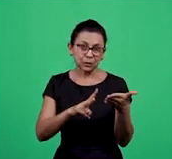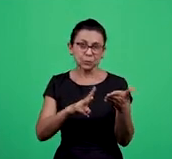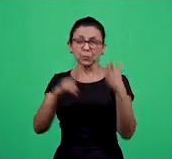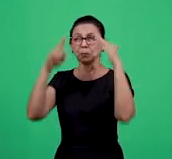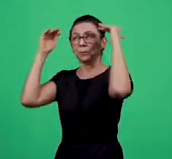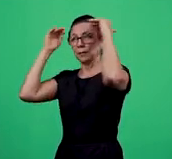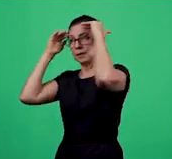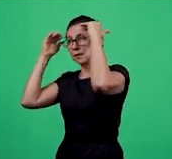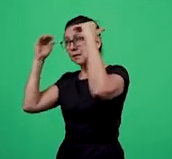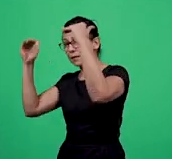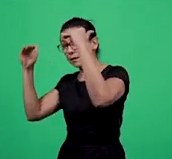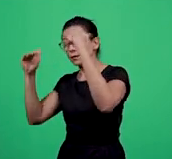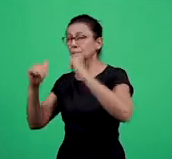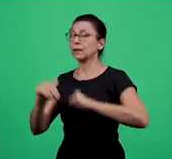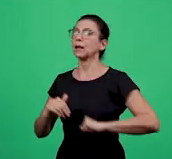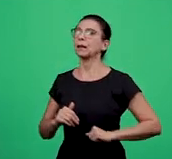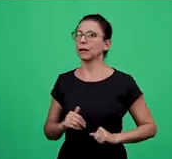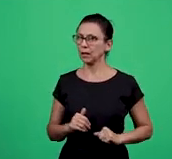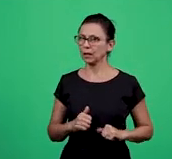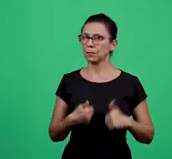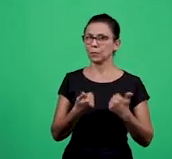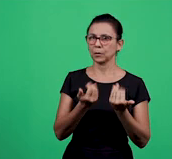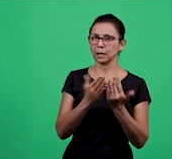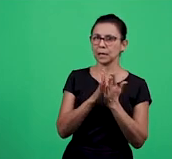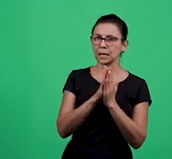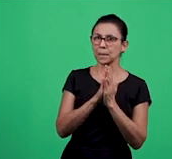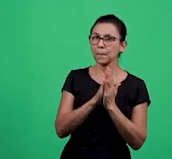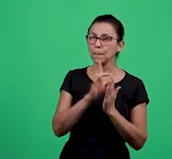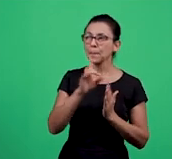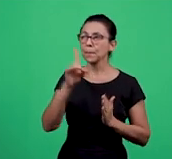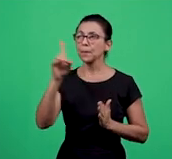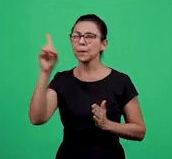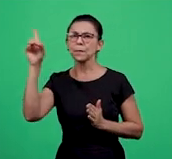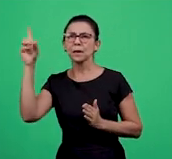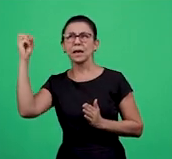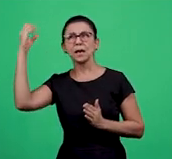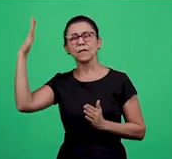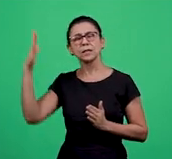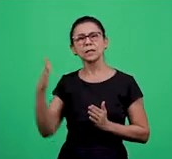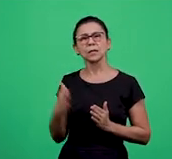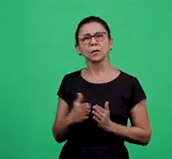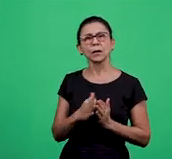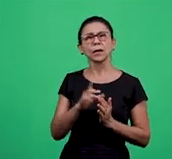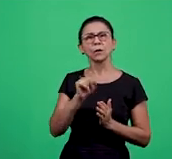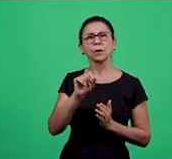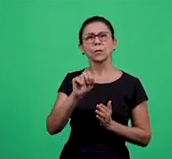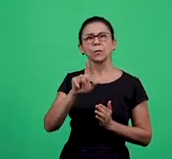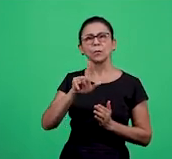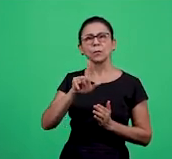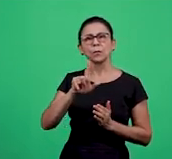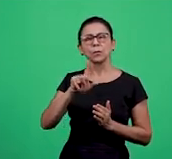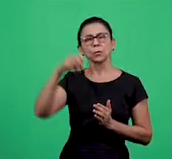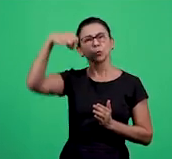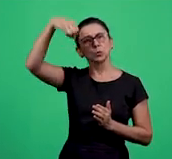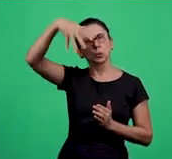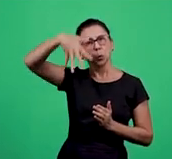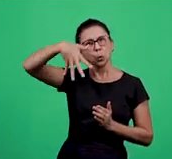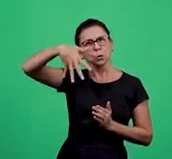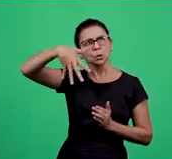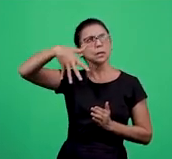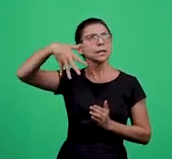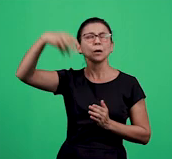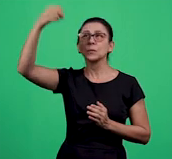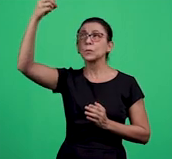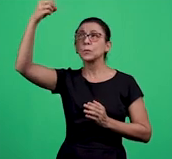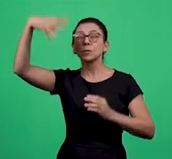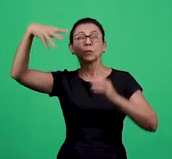Deus. O Senhor fala que a palavra de Deus é lâmpada para os nossos pés. O que a lâmpada faz? A lâmpada ilumina. A